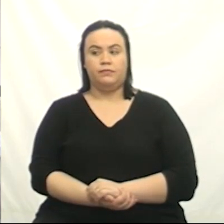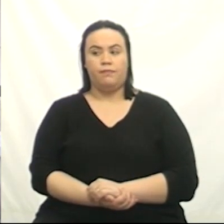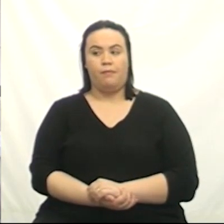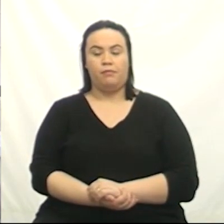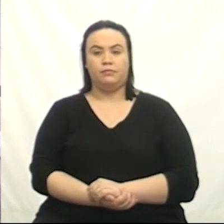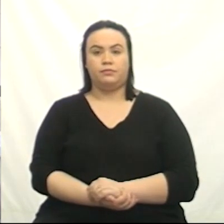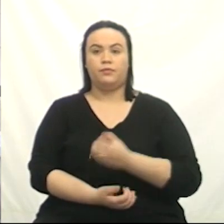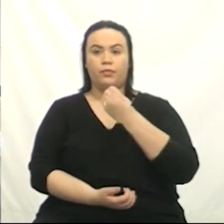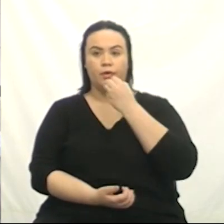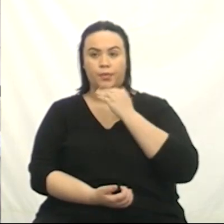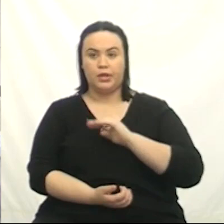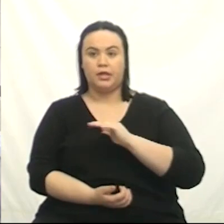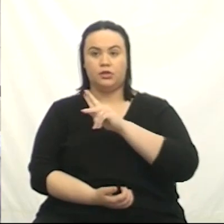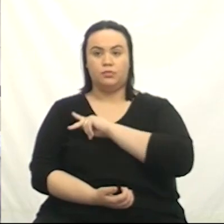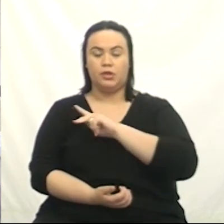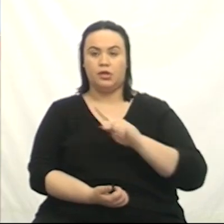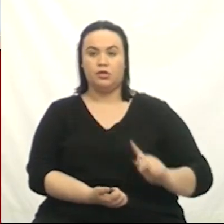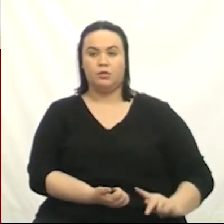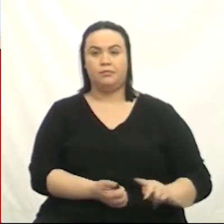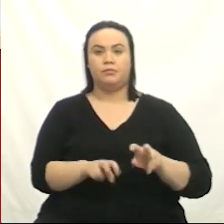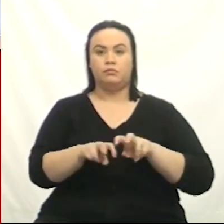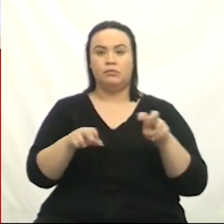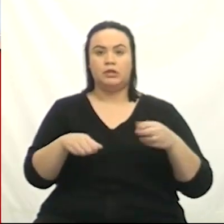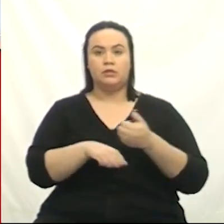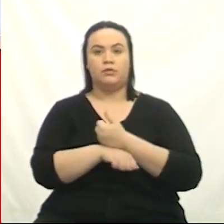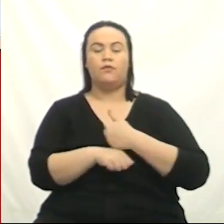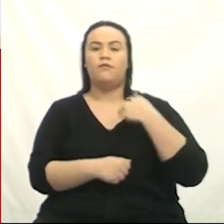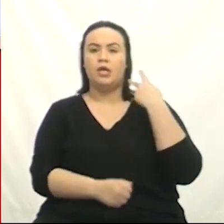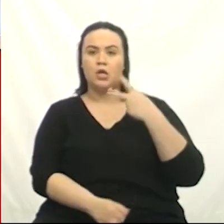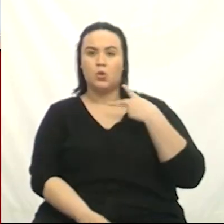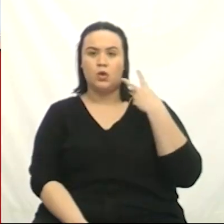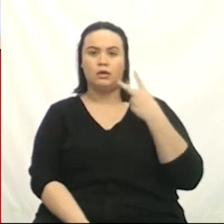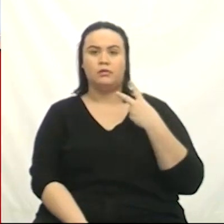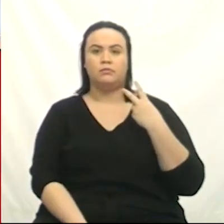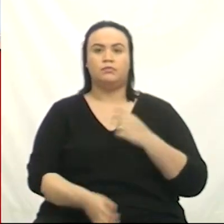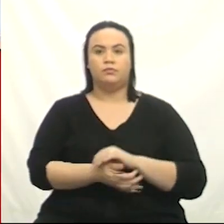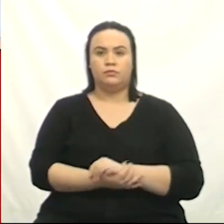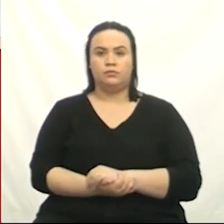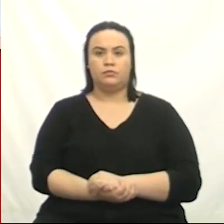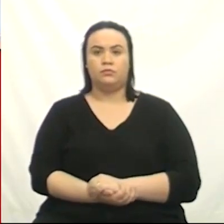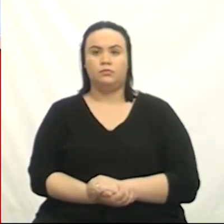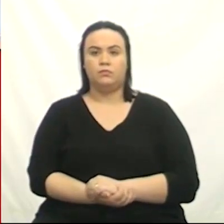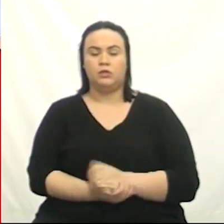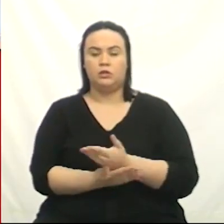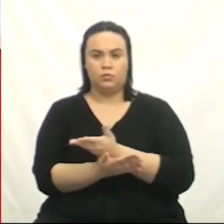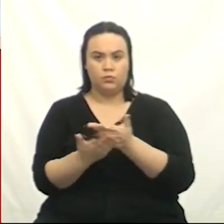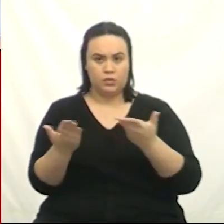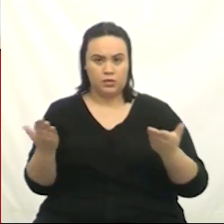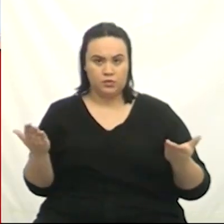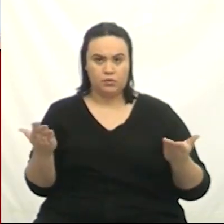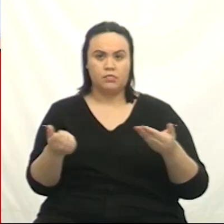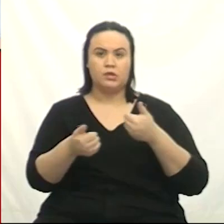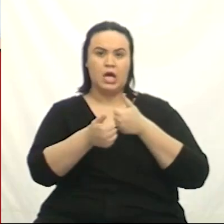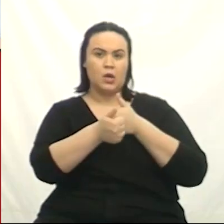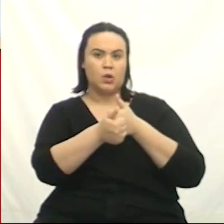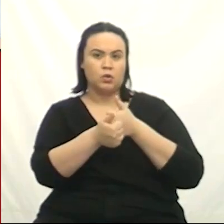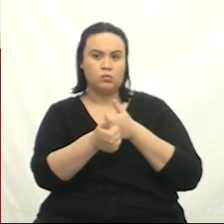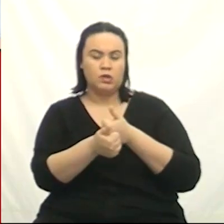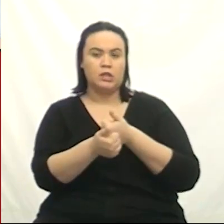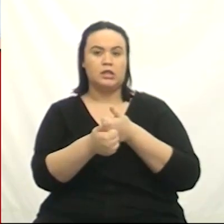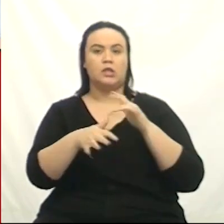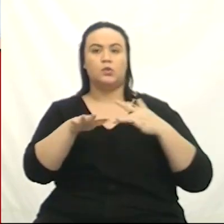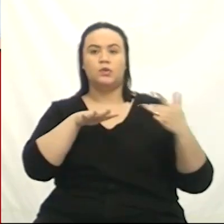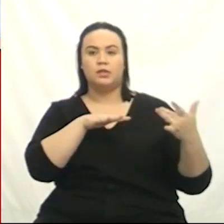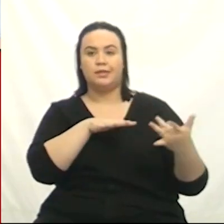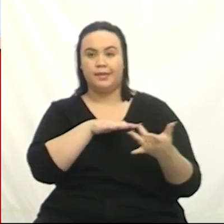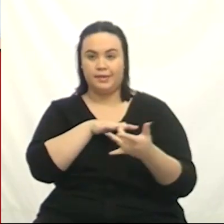Boa tarde, presidente, membros da mesa, vereadores, vereadoras, todos que nos acompanham pelas redes sociais